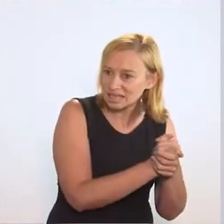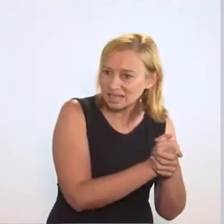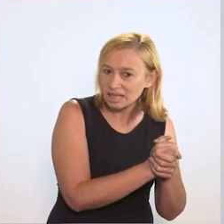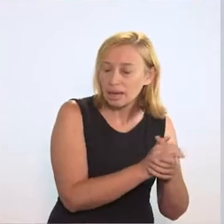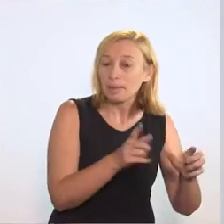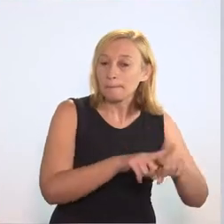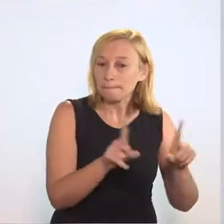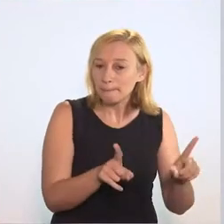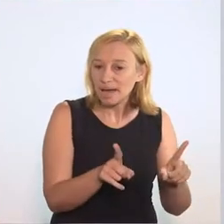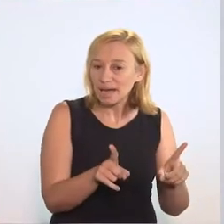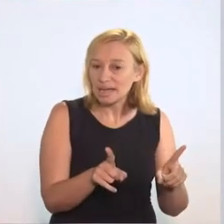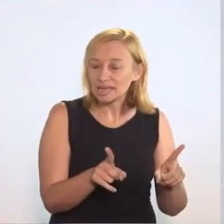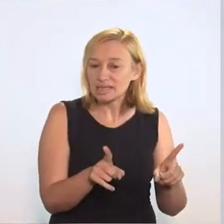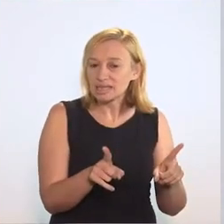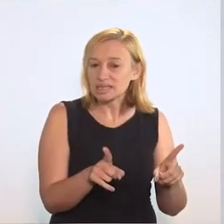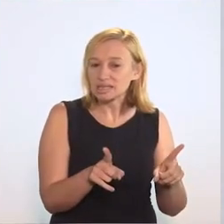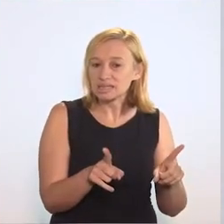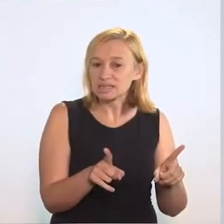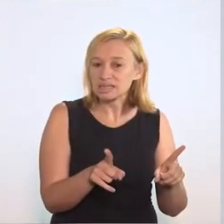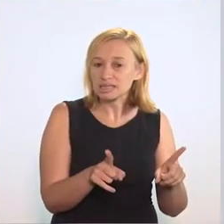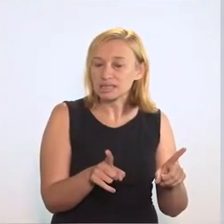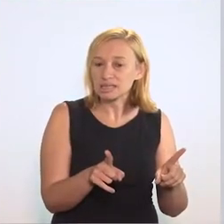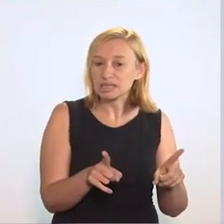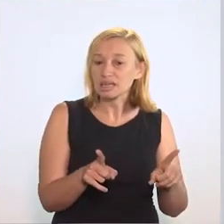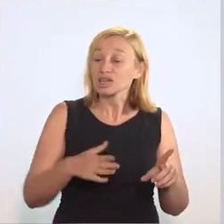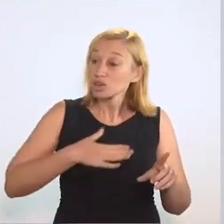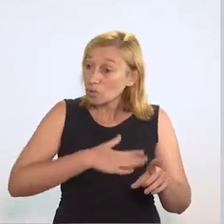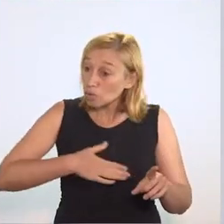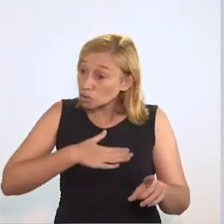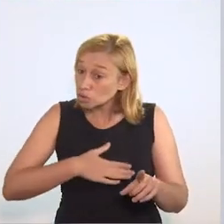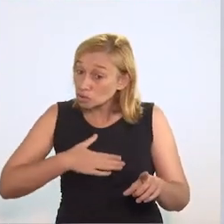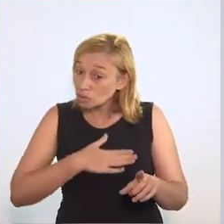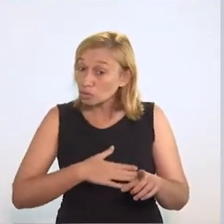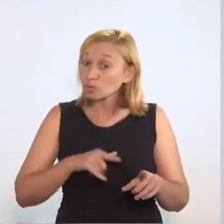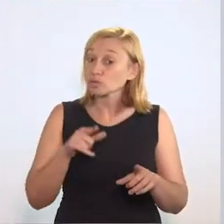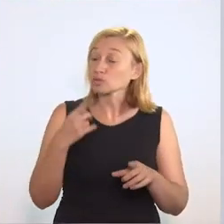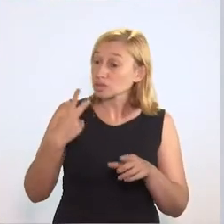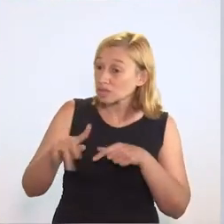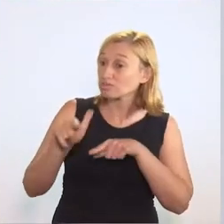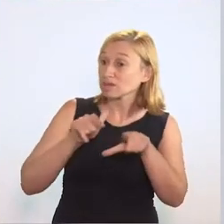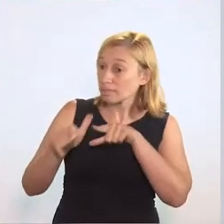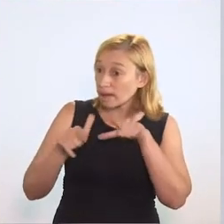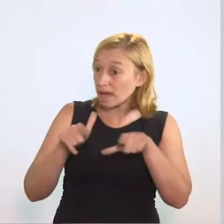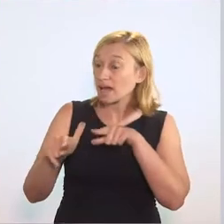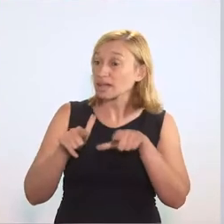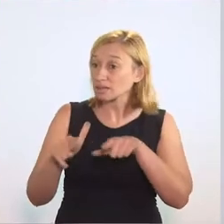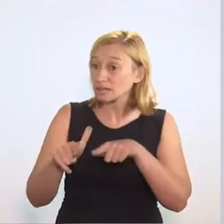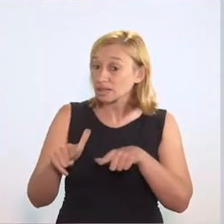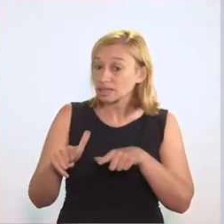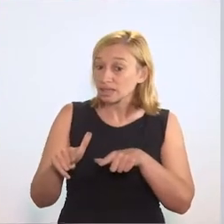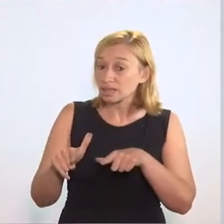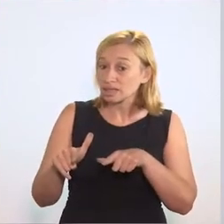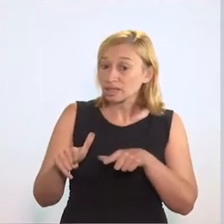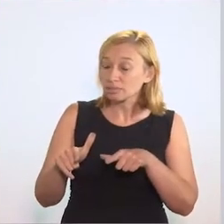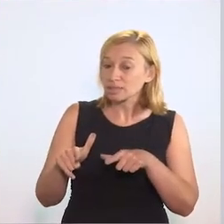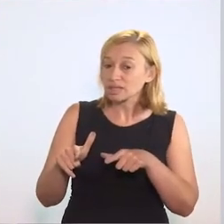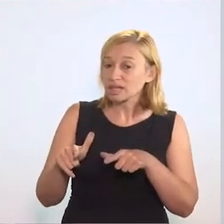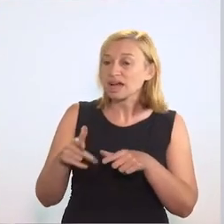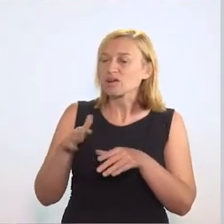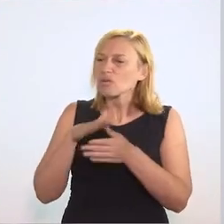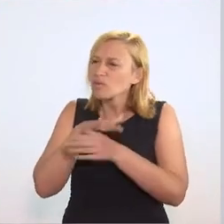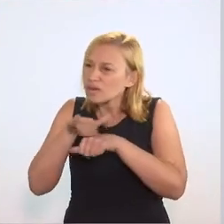civil, casadas, mas que se identificaram com o seu blog, que se identificam com o seu trabalho e que